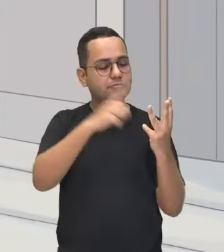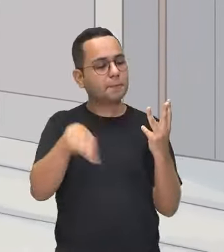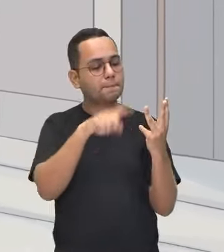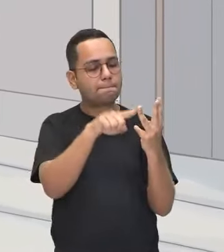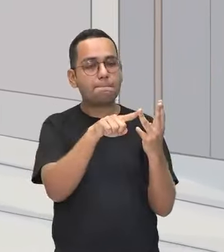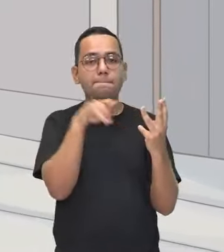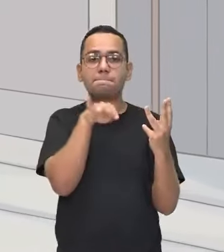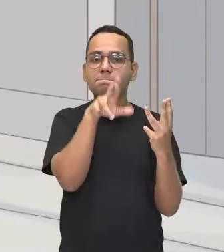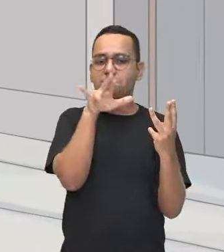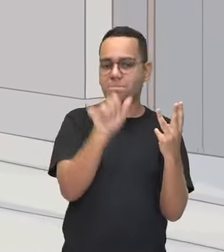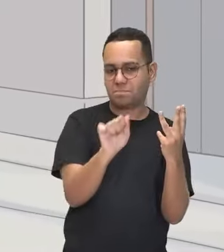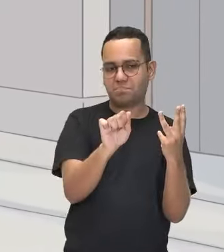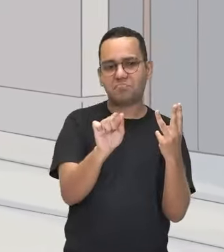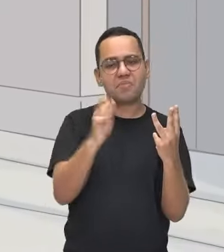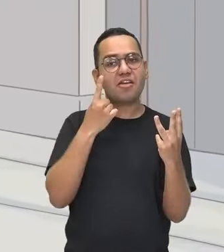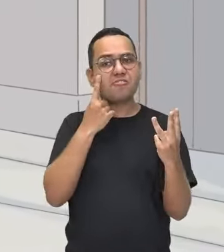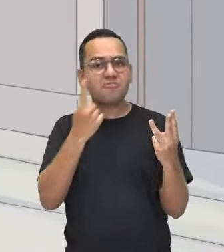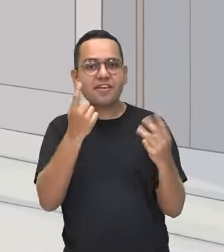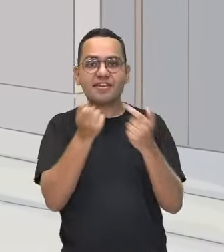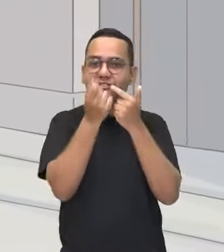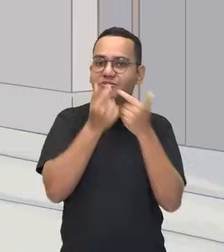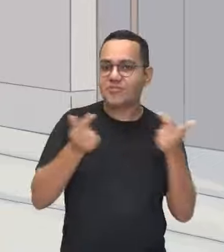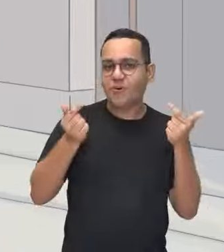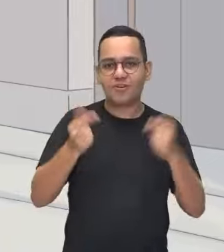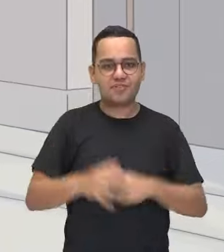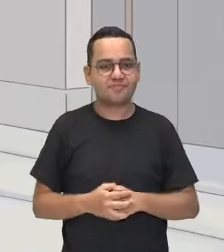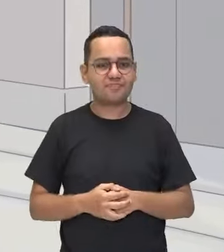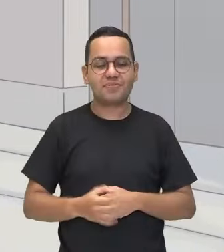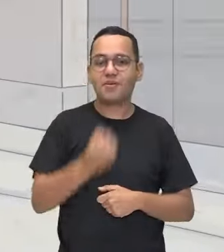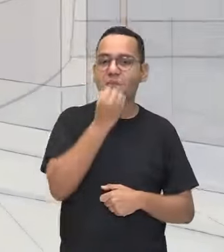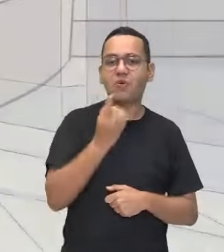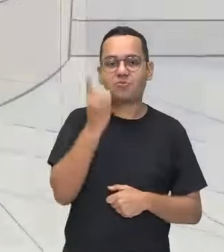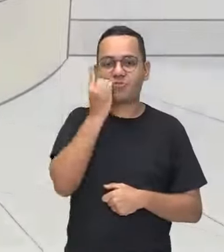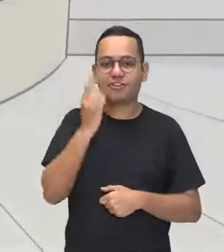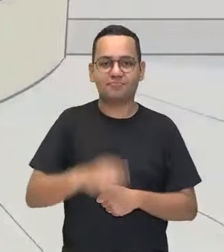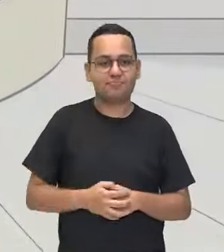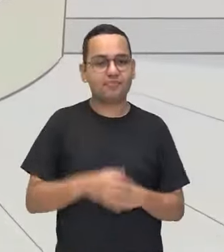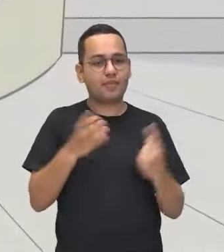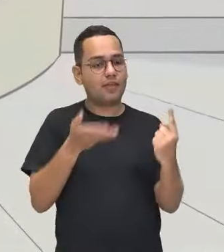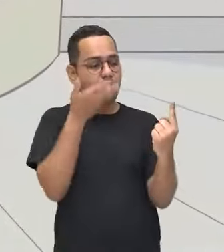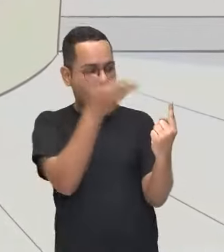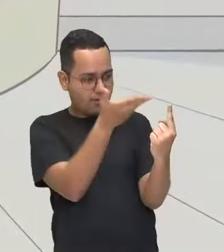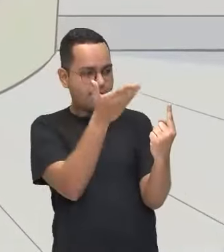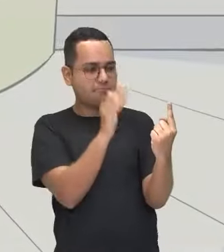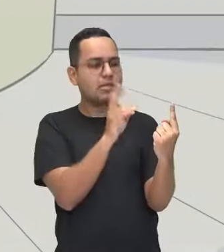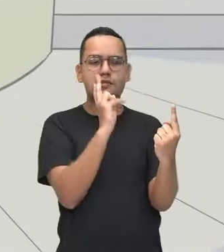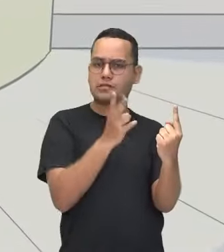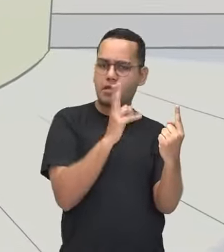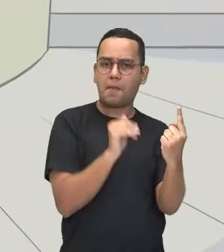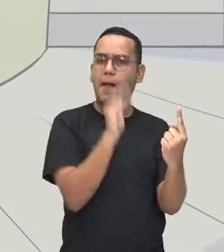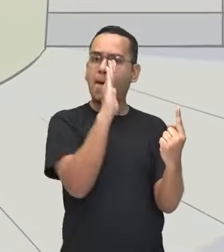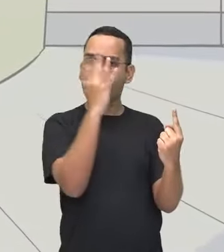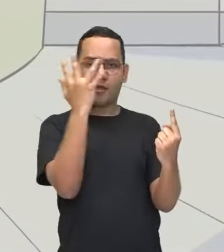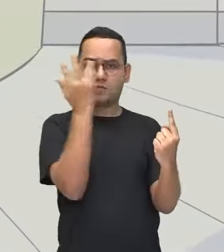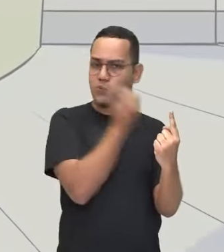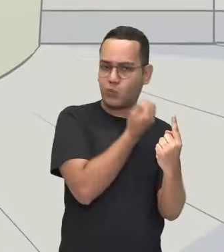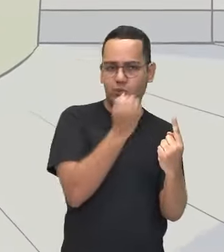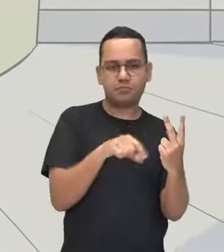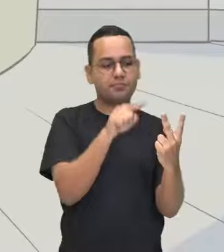E Maria olhava e sorria. Bom dia. Arabella foi sempre a mais